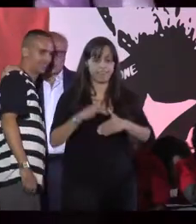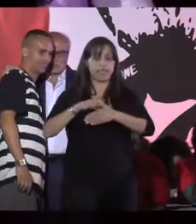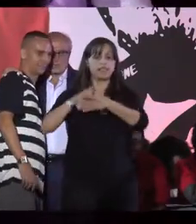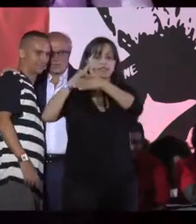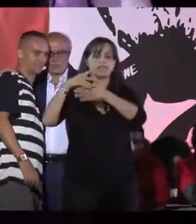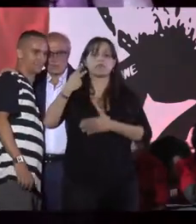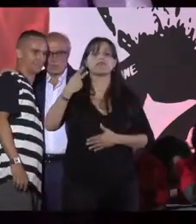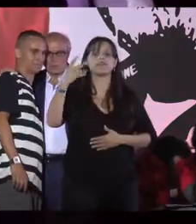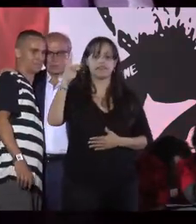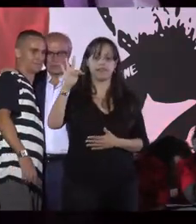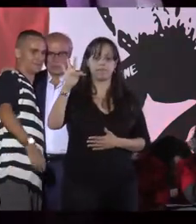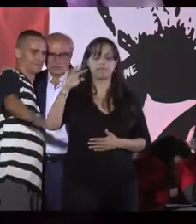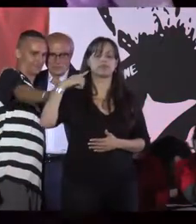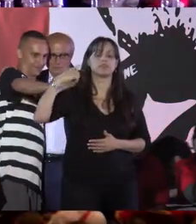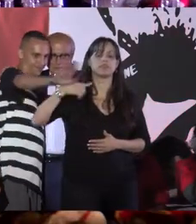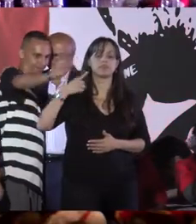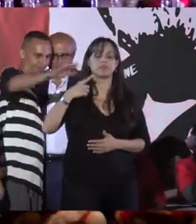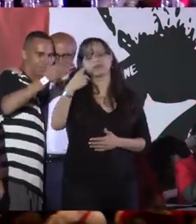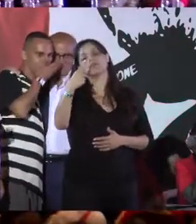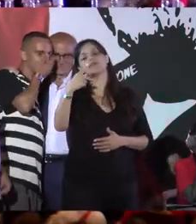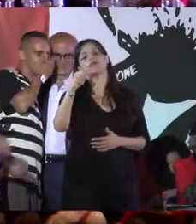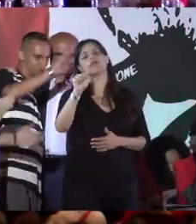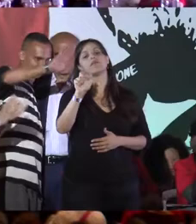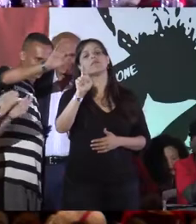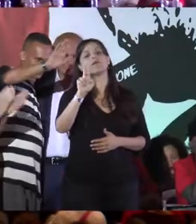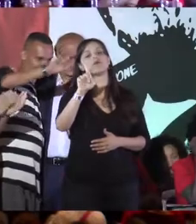nosso deputado Paulo Pimenta.